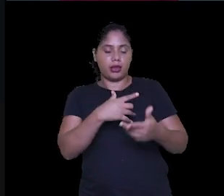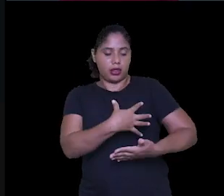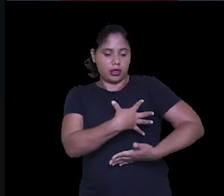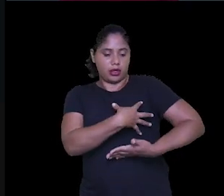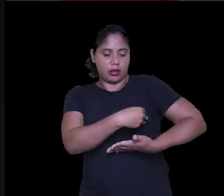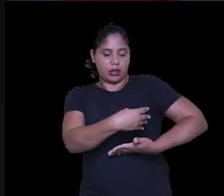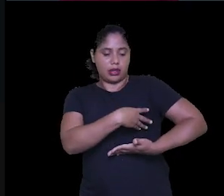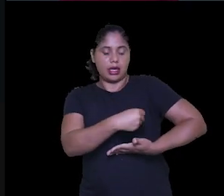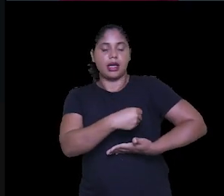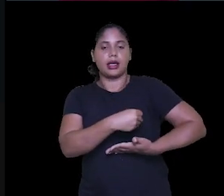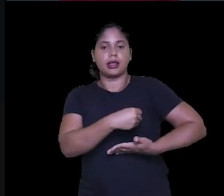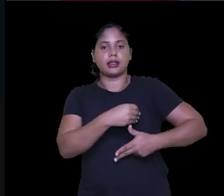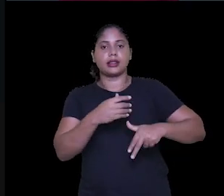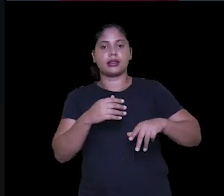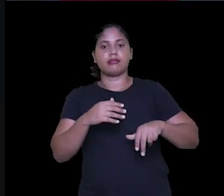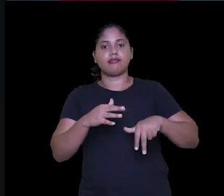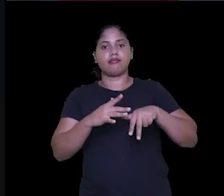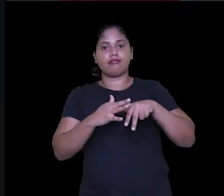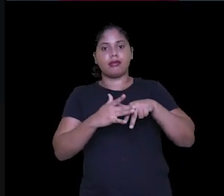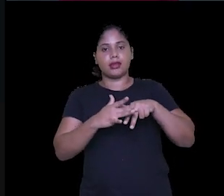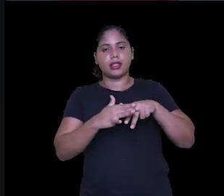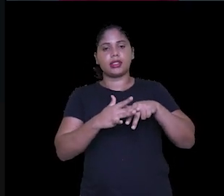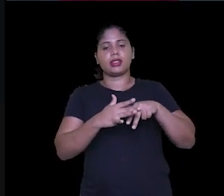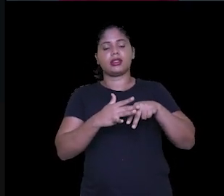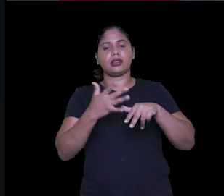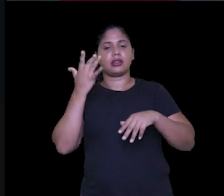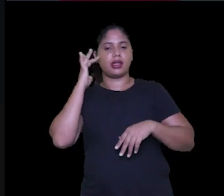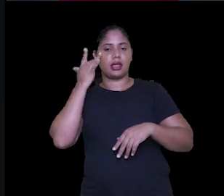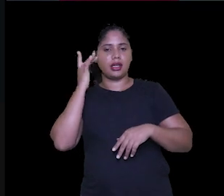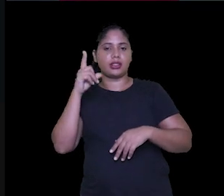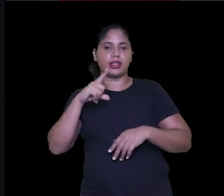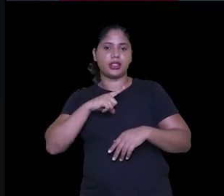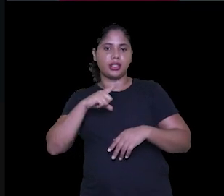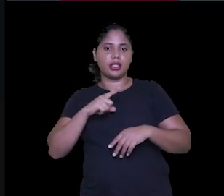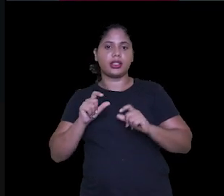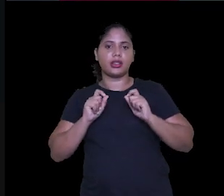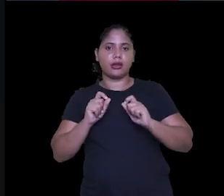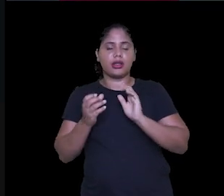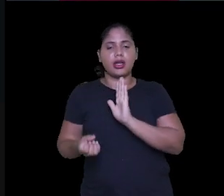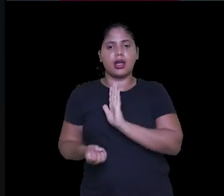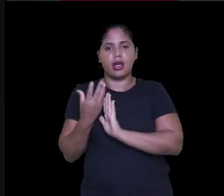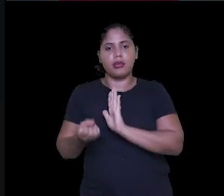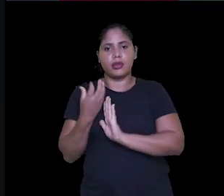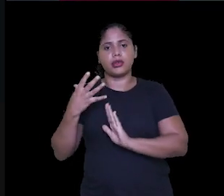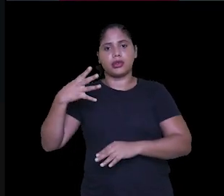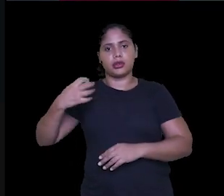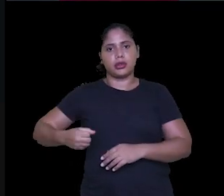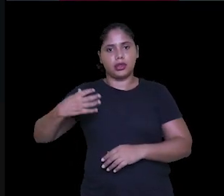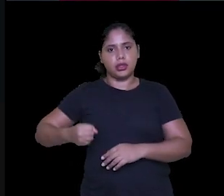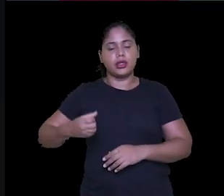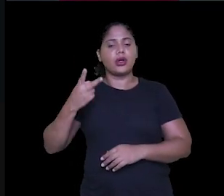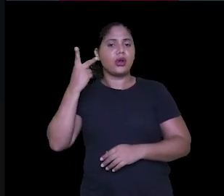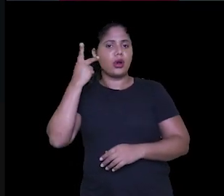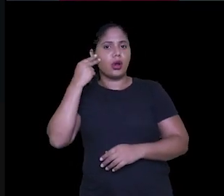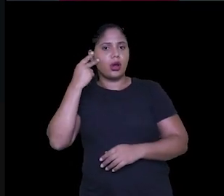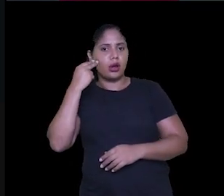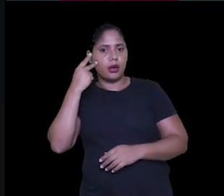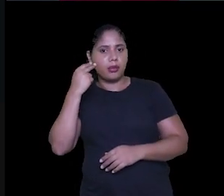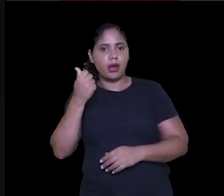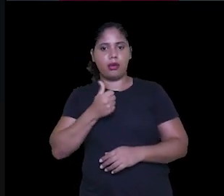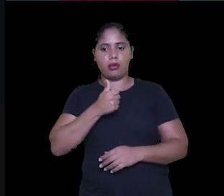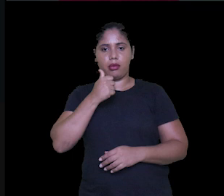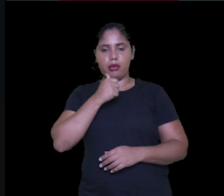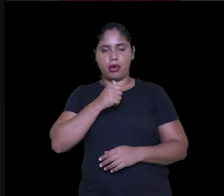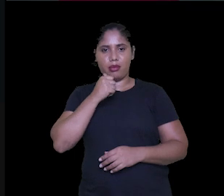estimular a produção. Além disso, esses artifícios podem ser veículos de transmissão de infecções e